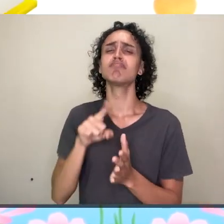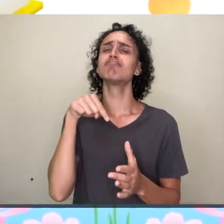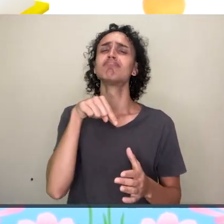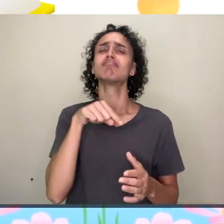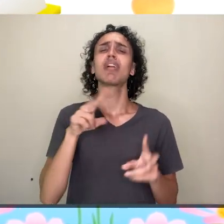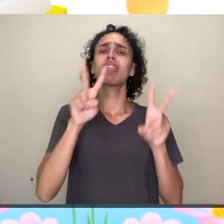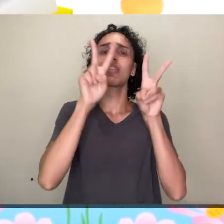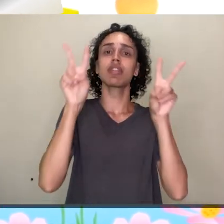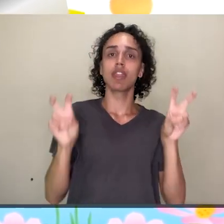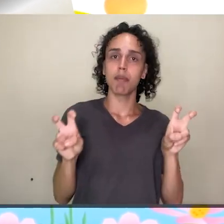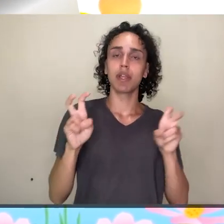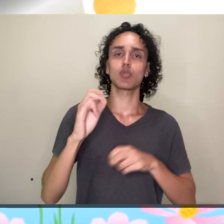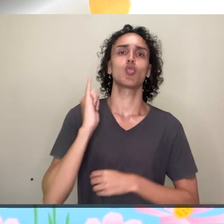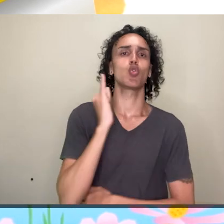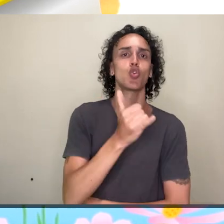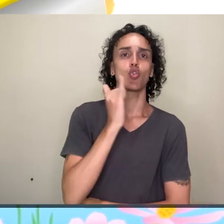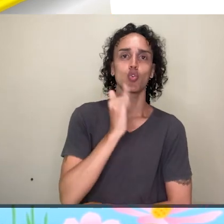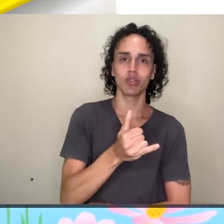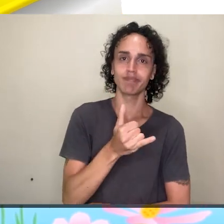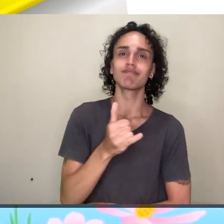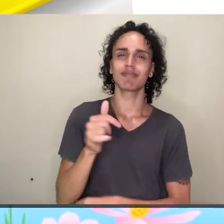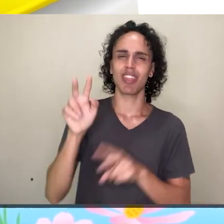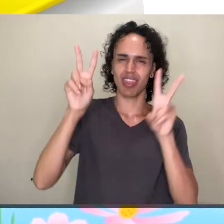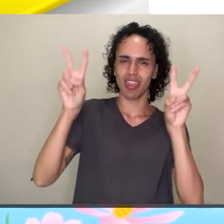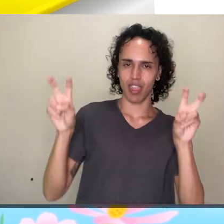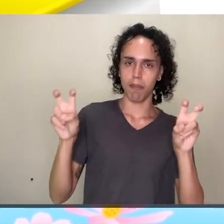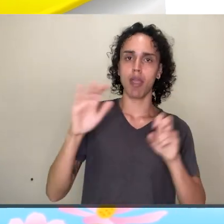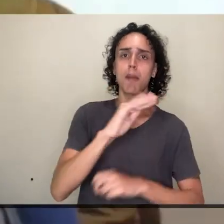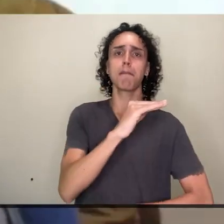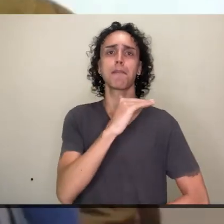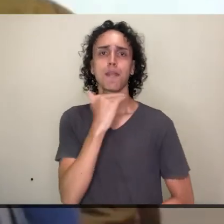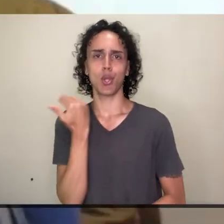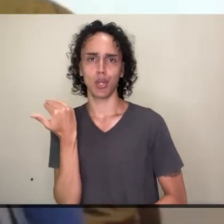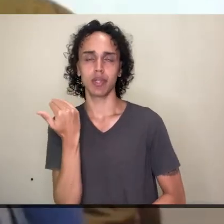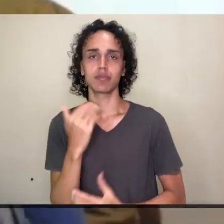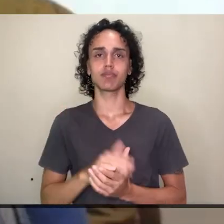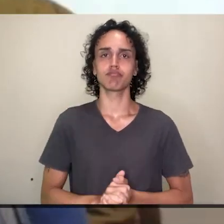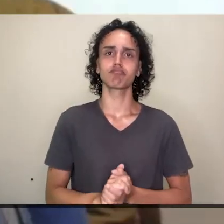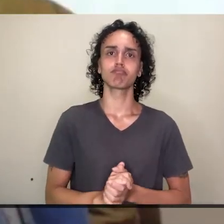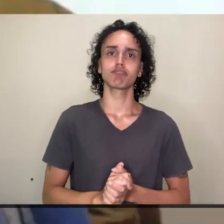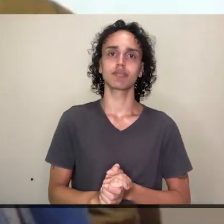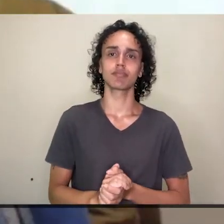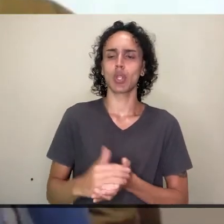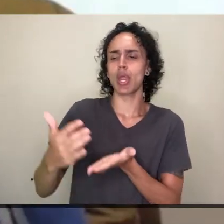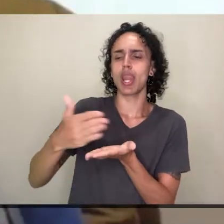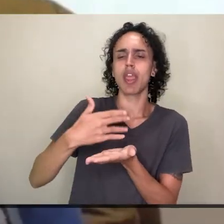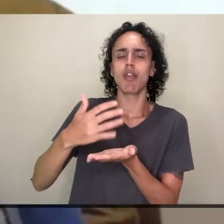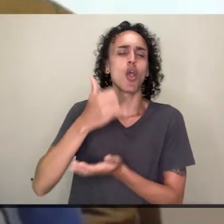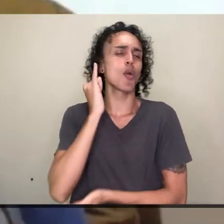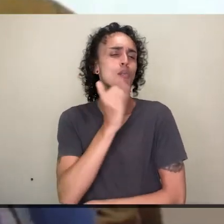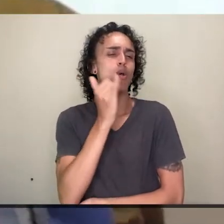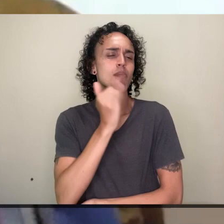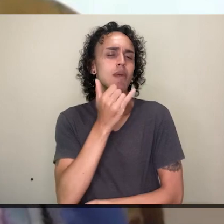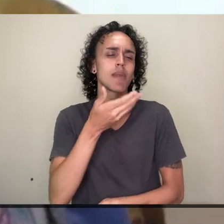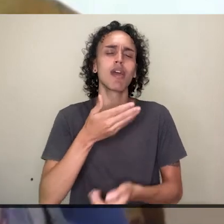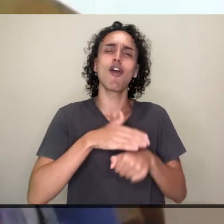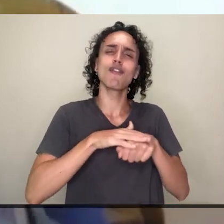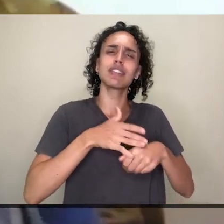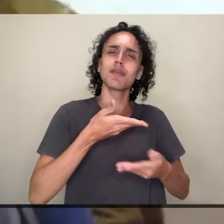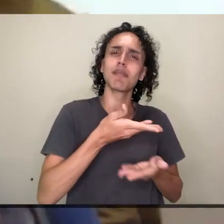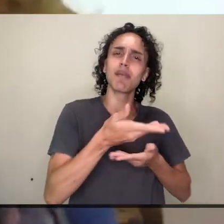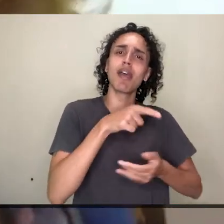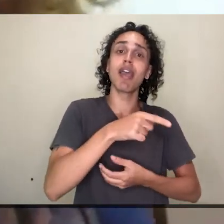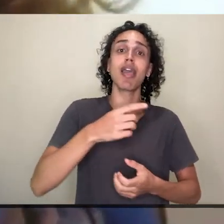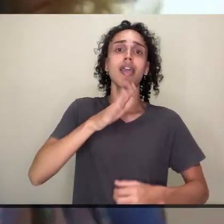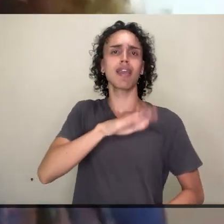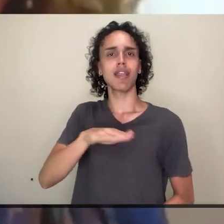inúmeros livros infantis que contam e falam sobre perdas. Então, na medida que eu vou contando o livro,